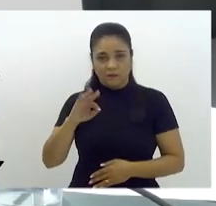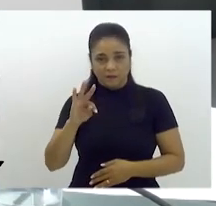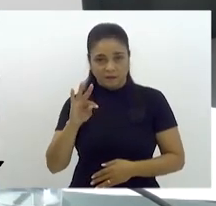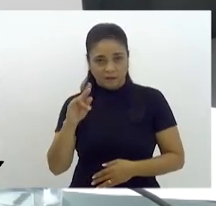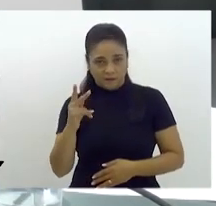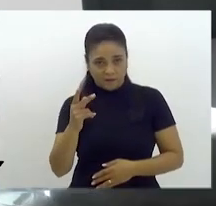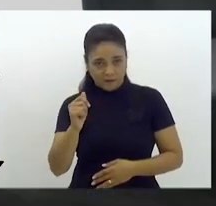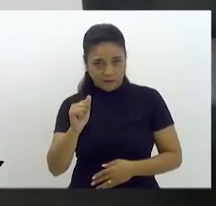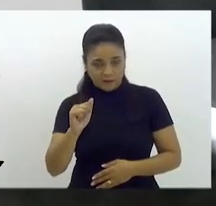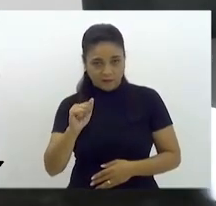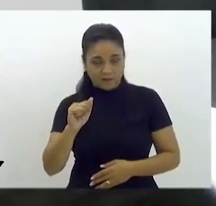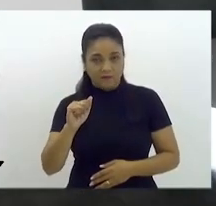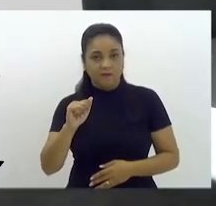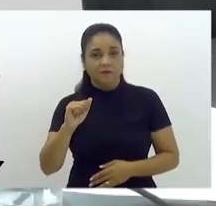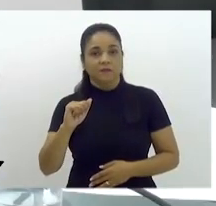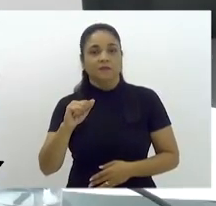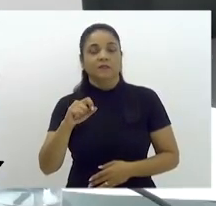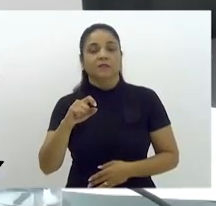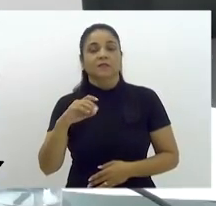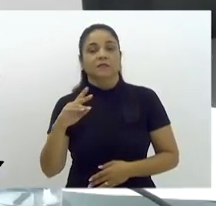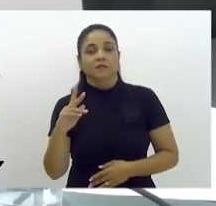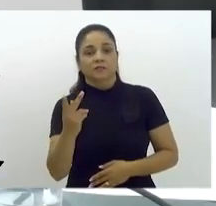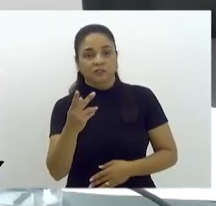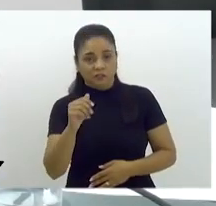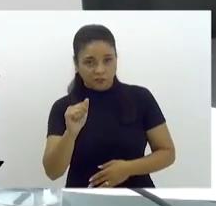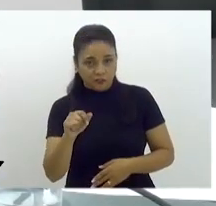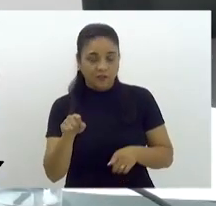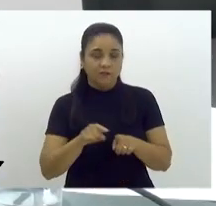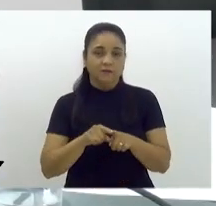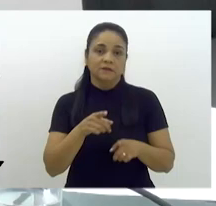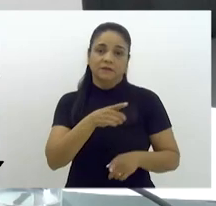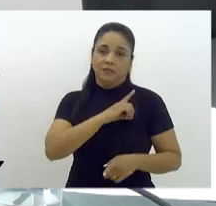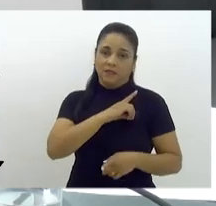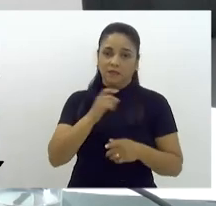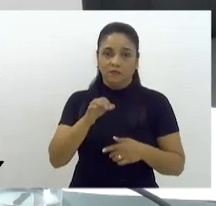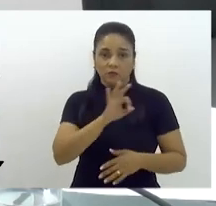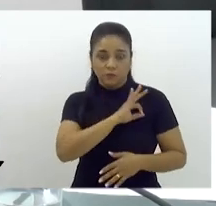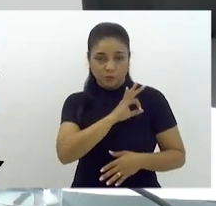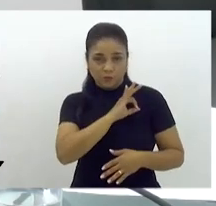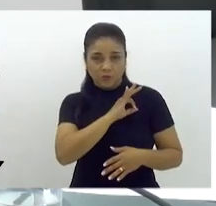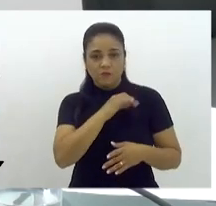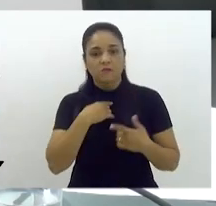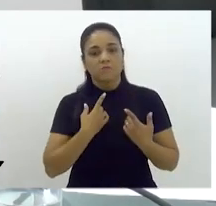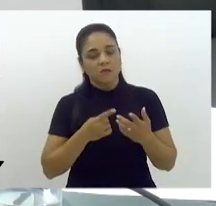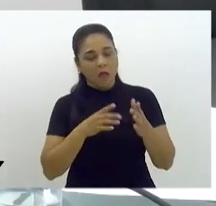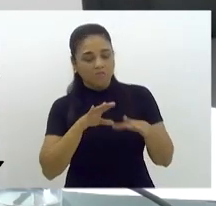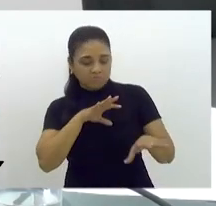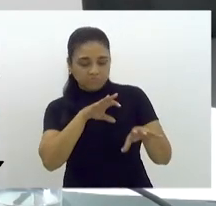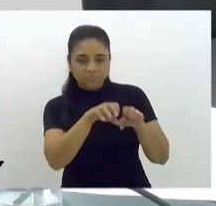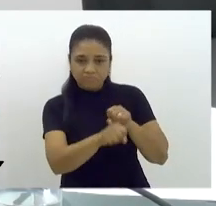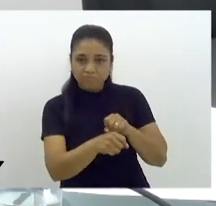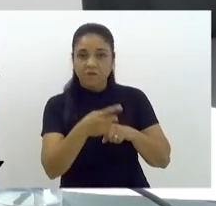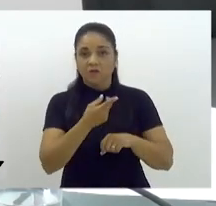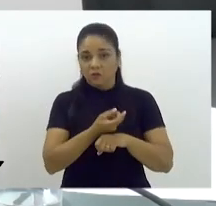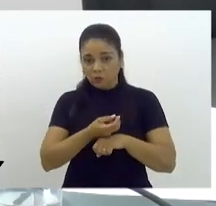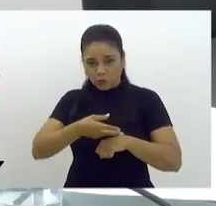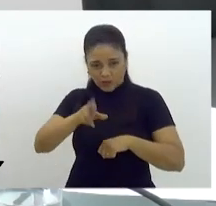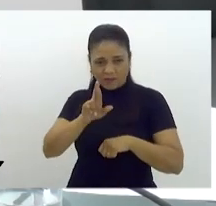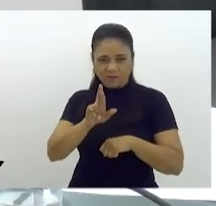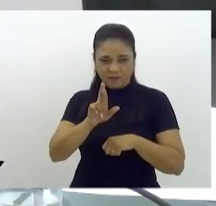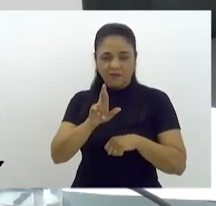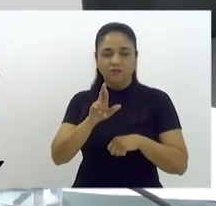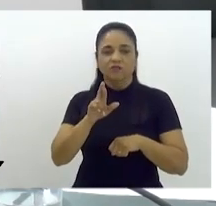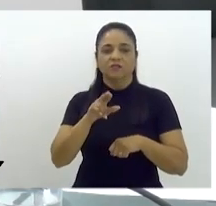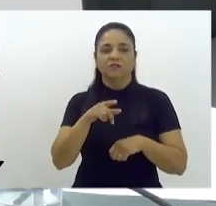que fez tá fazendo doutorado sobre questão de violência de gênero e também das representações do Insper